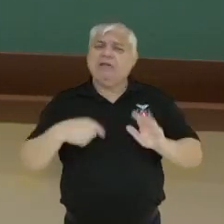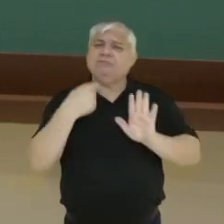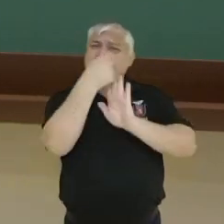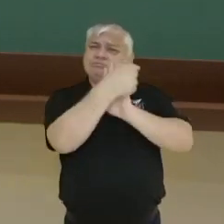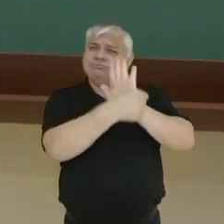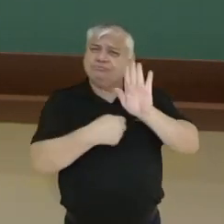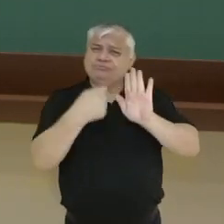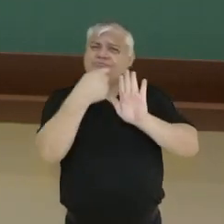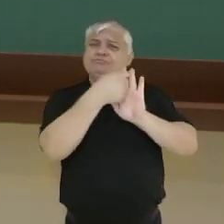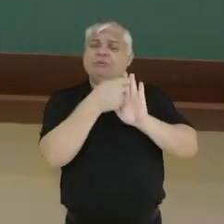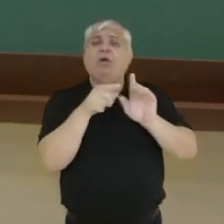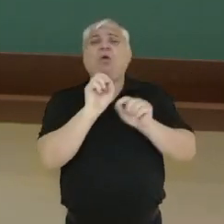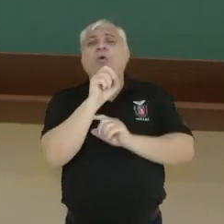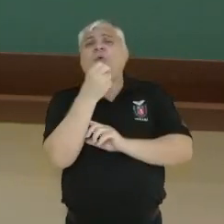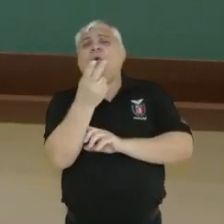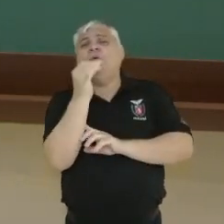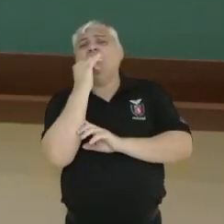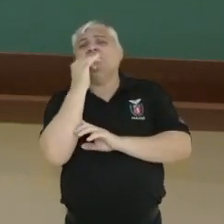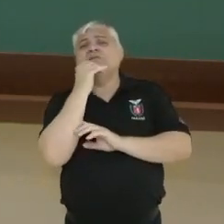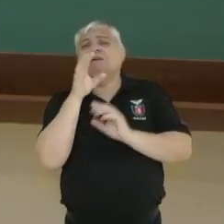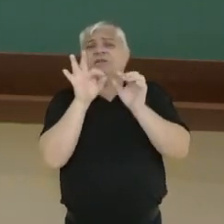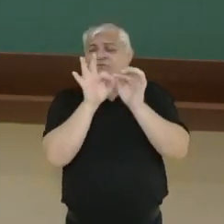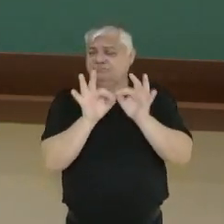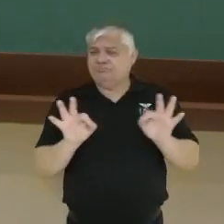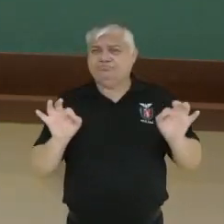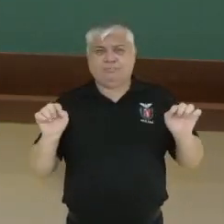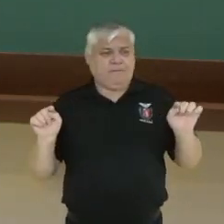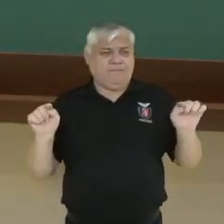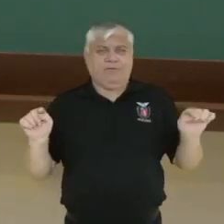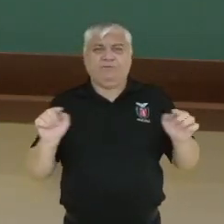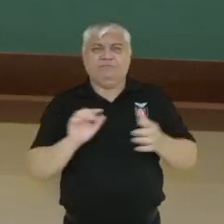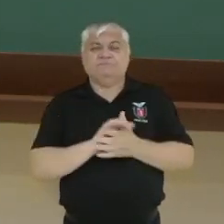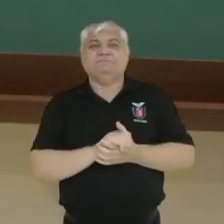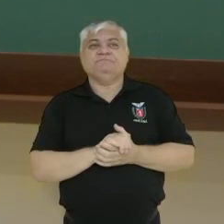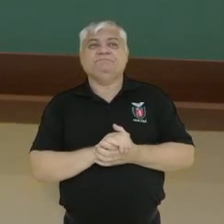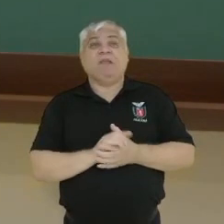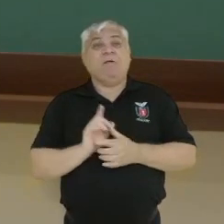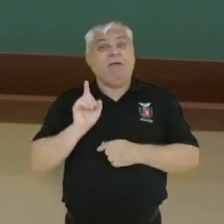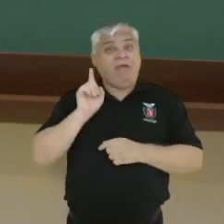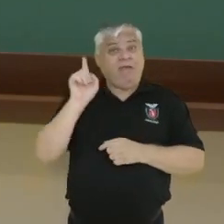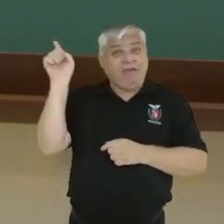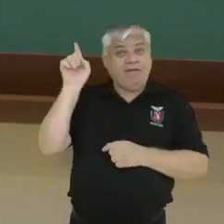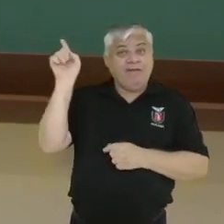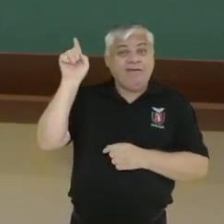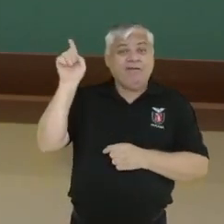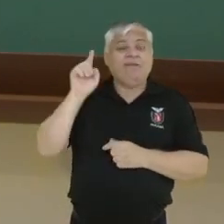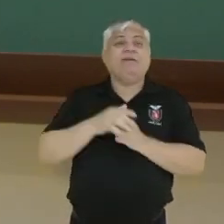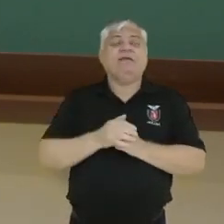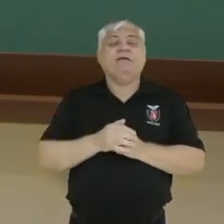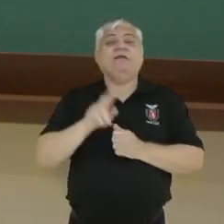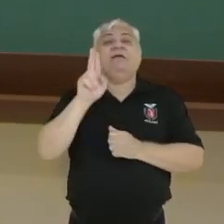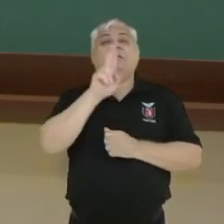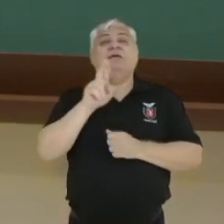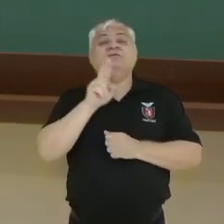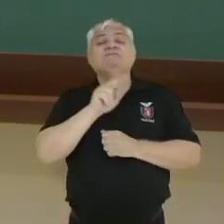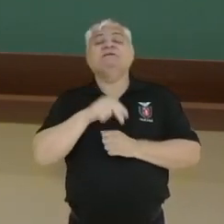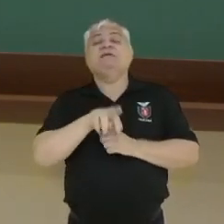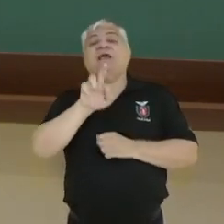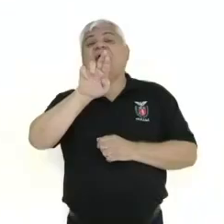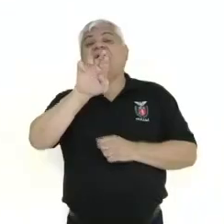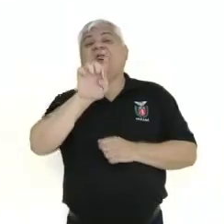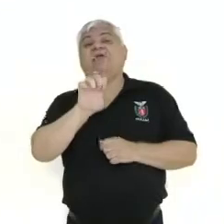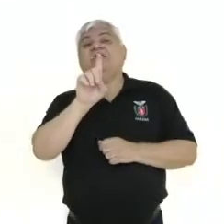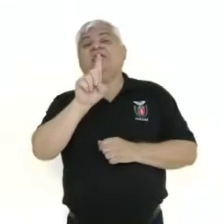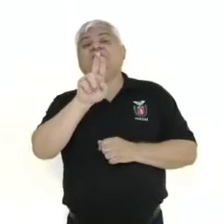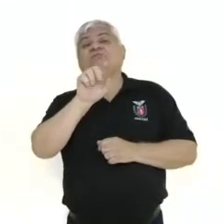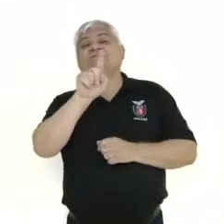ou pode utilizar, por exemplo, a distância de 2 pontos. Nesse caso aqui, eu resolvi usando a equação reduzida. A gente já